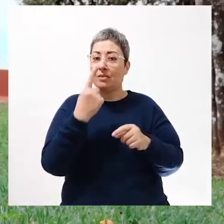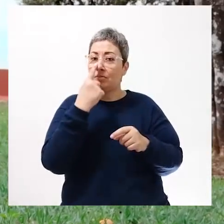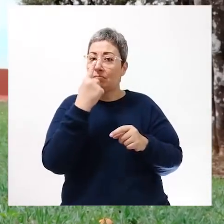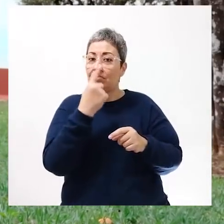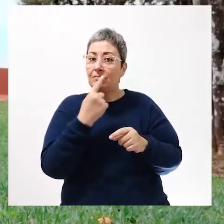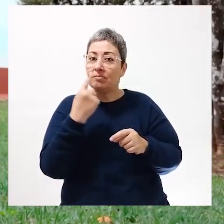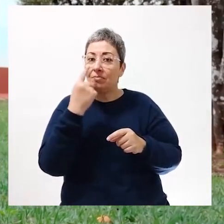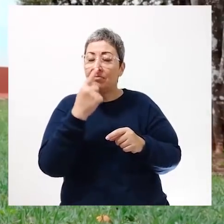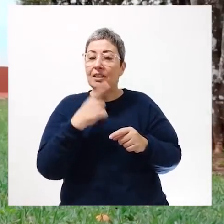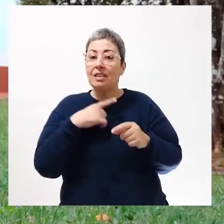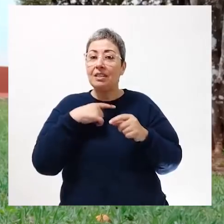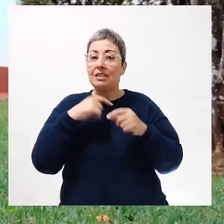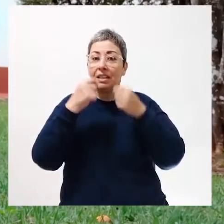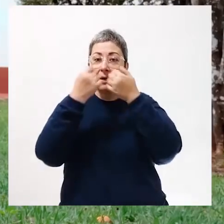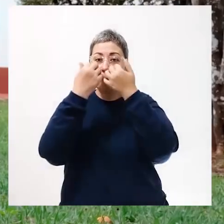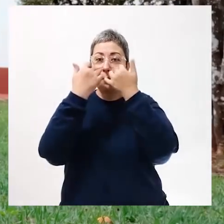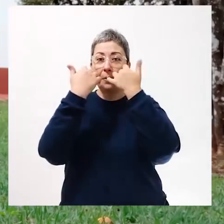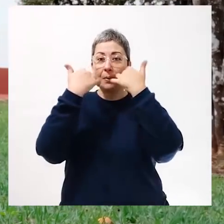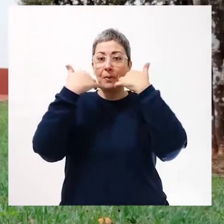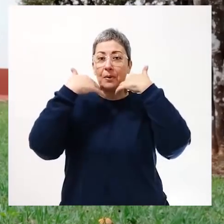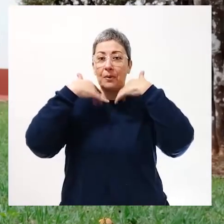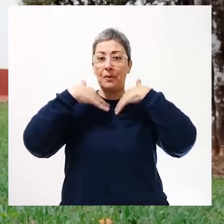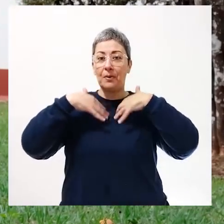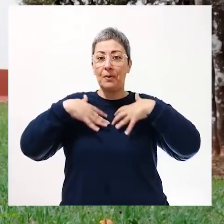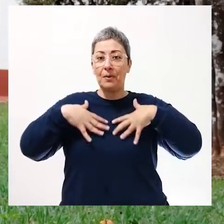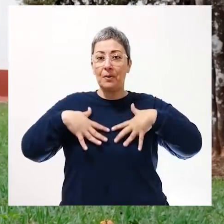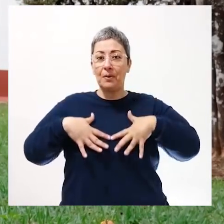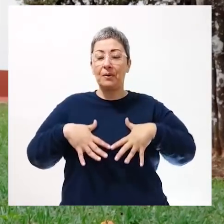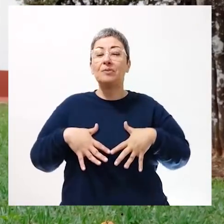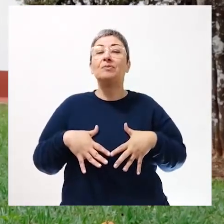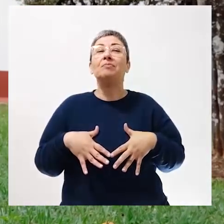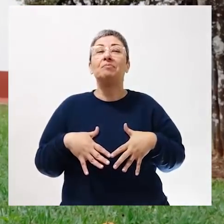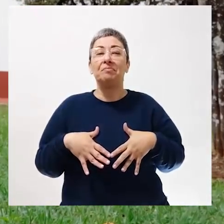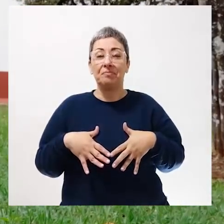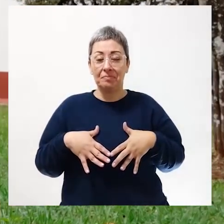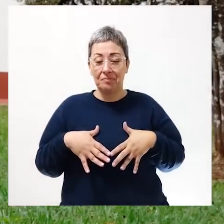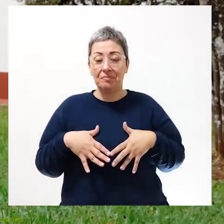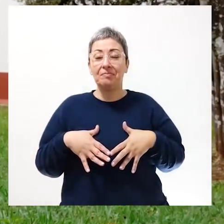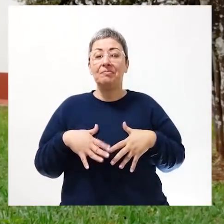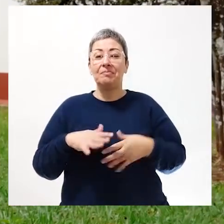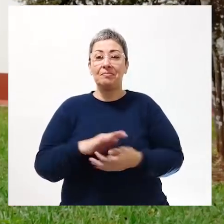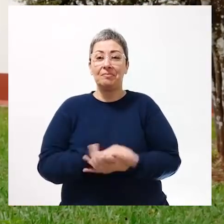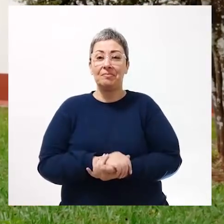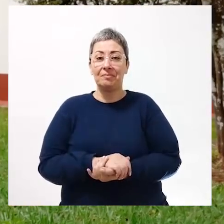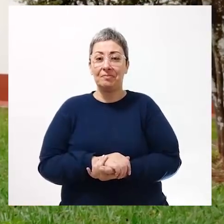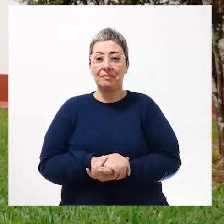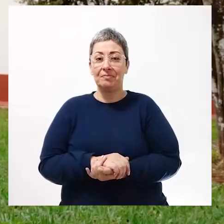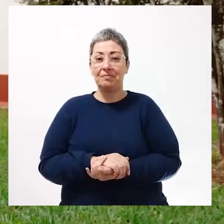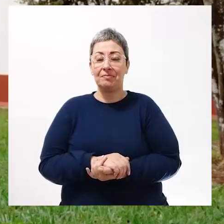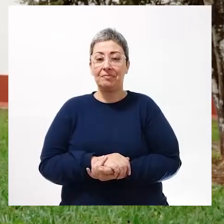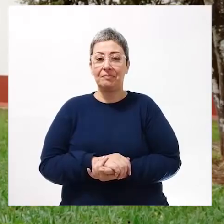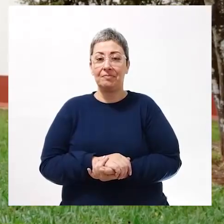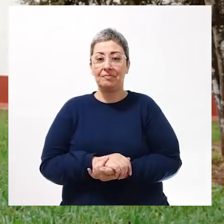O nariz tem raízes pelo corpo inteiro.